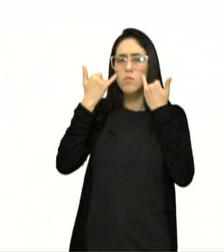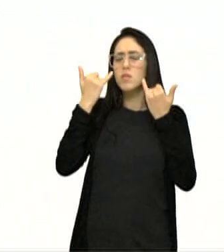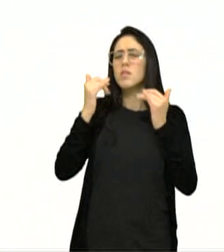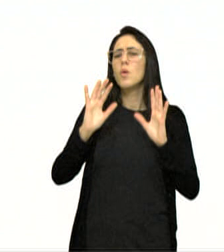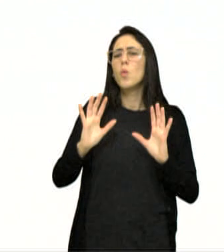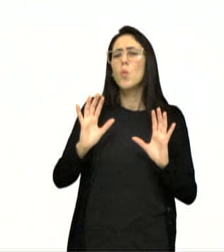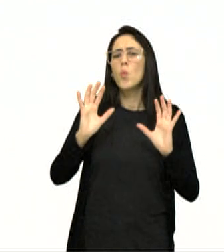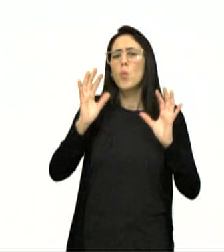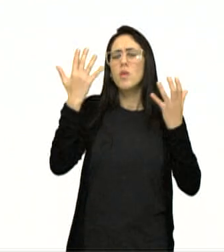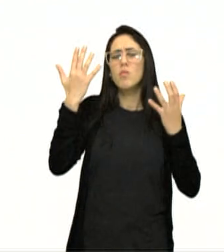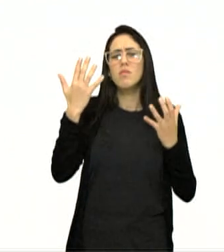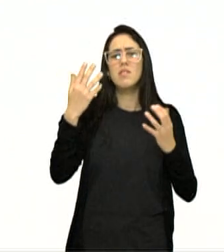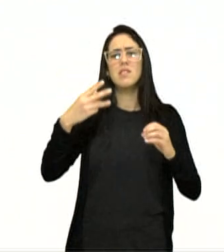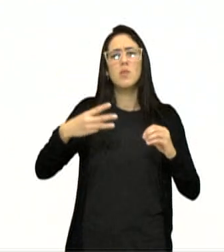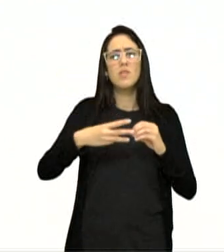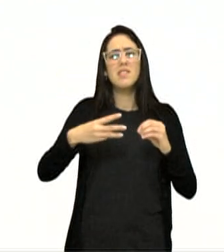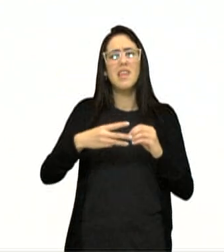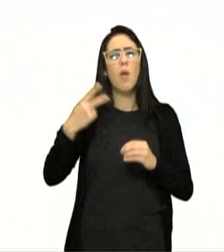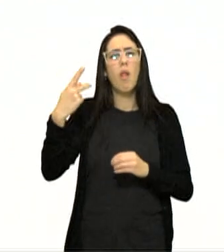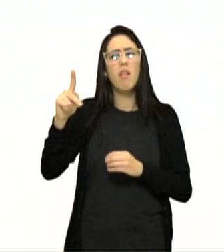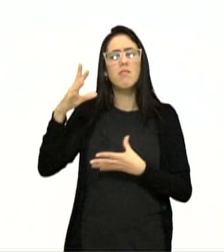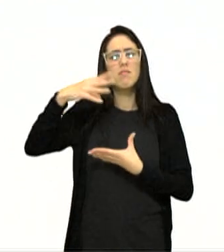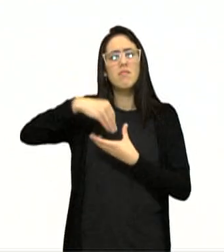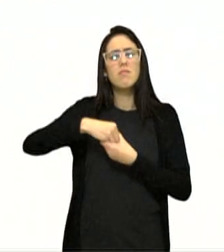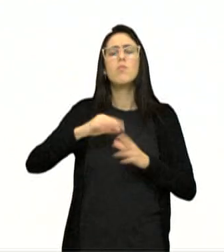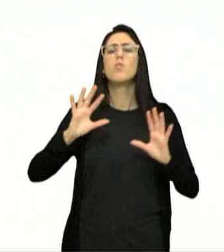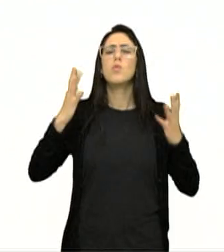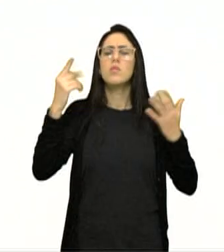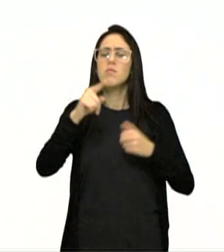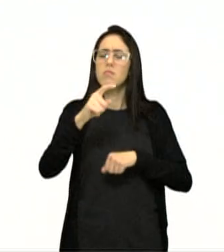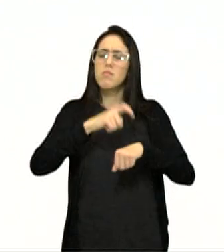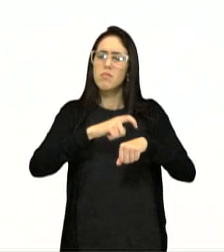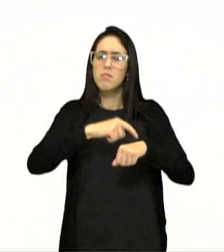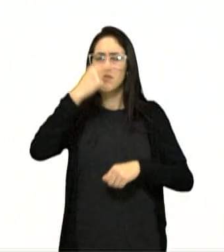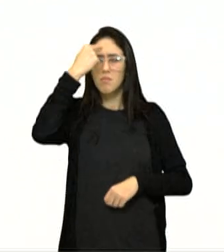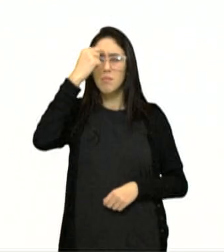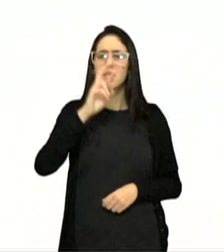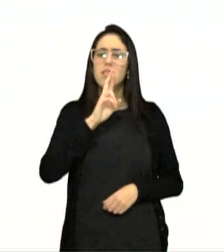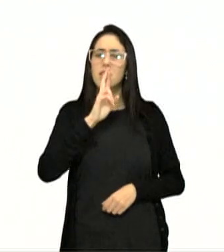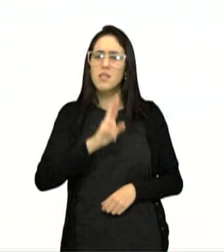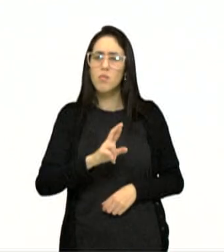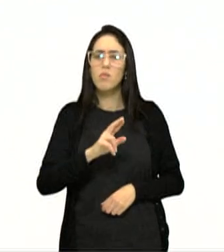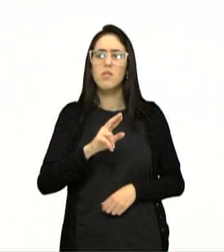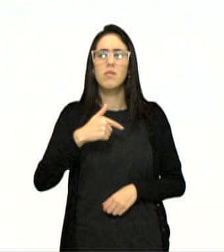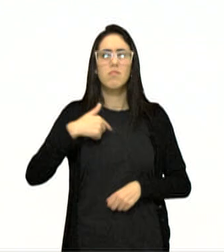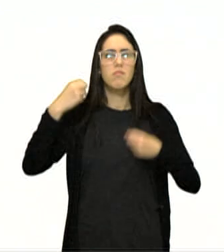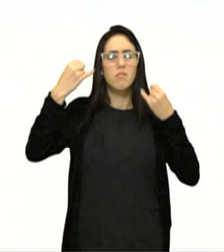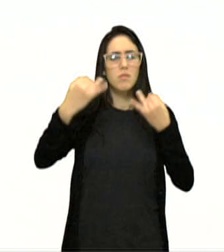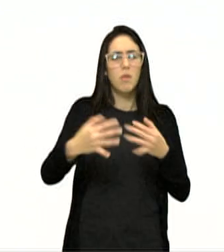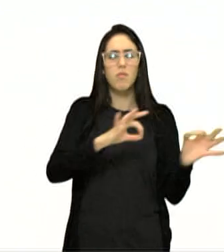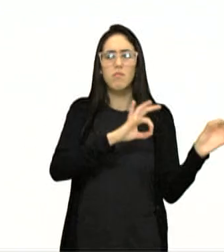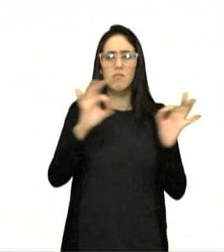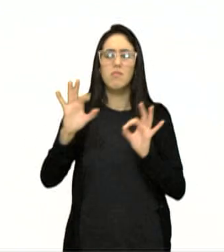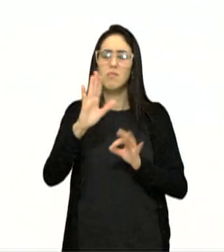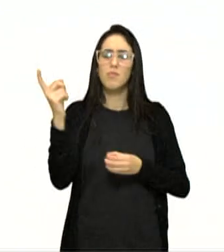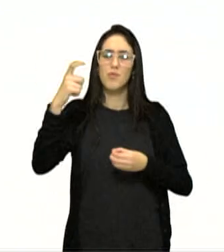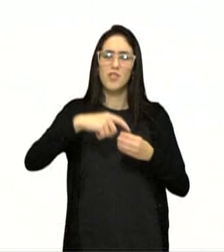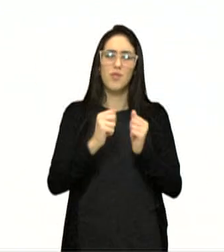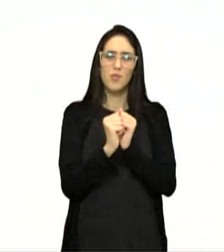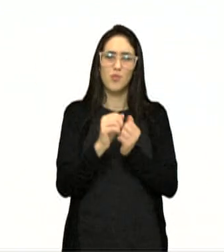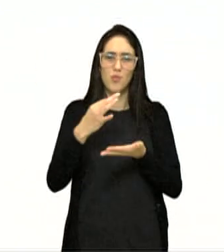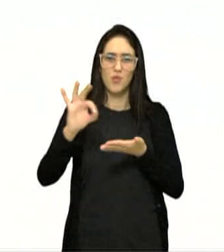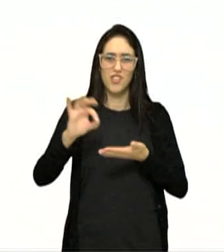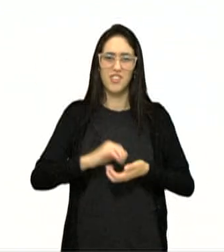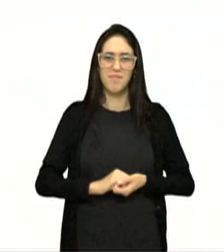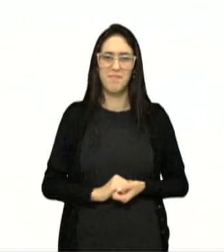ocorreu com as células tumorais justifica. Então, vou dar um tempinho para você pensar um pouquinho, relacionar com o assunto que a gente está vendo e eu já volto para ver o que você escreveu